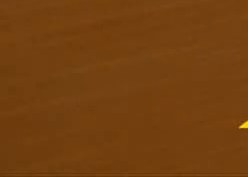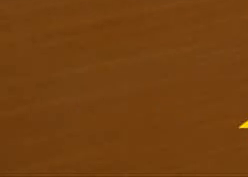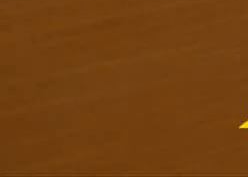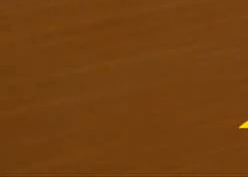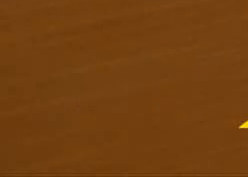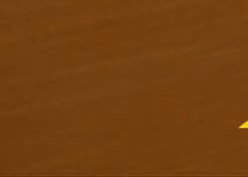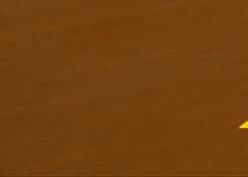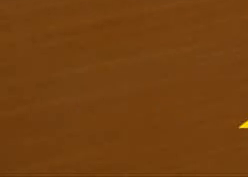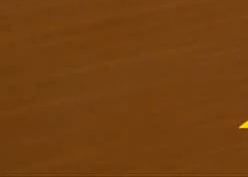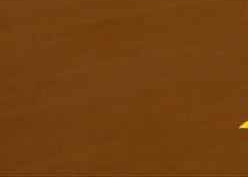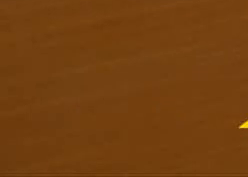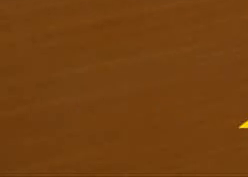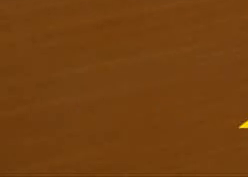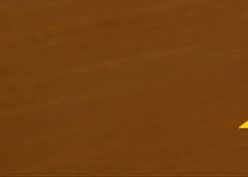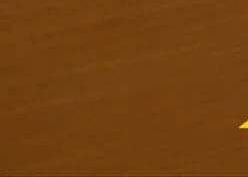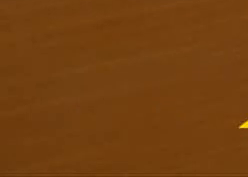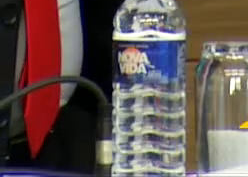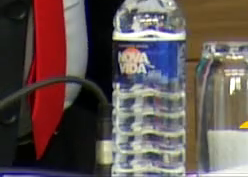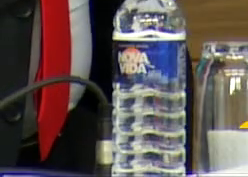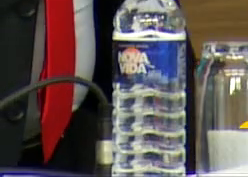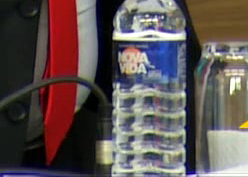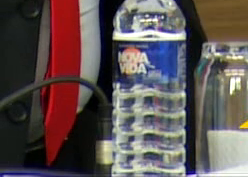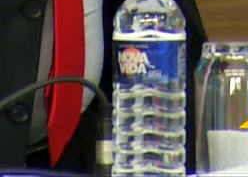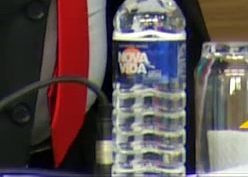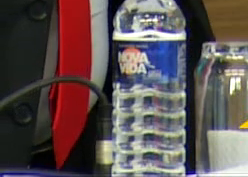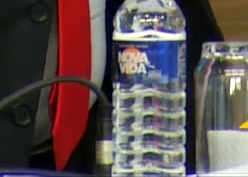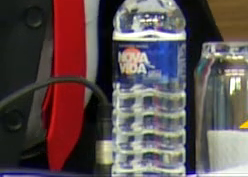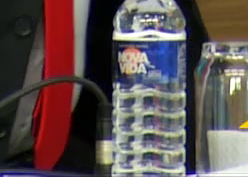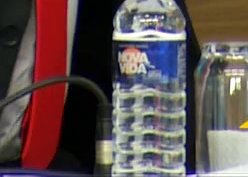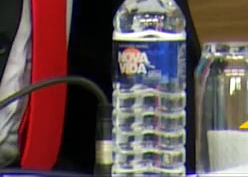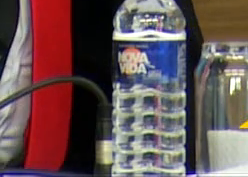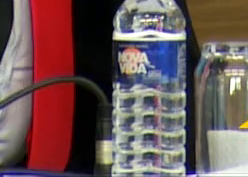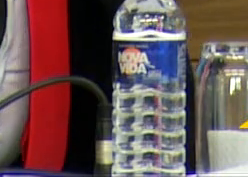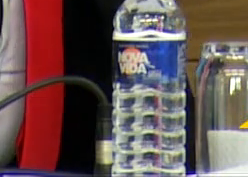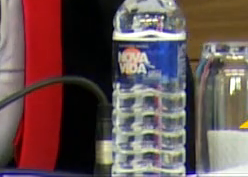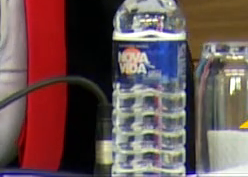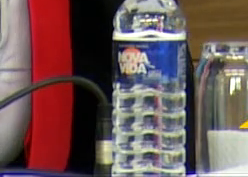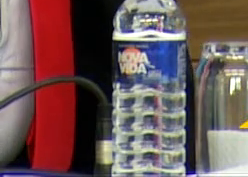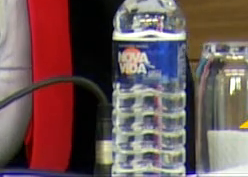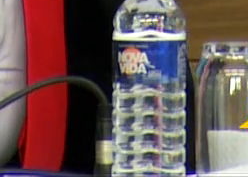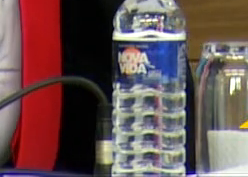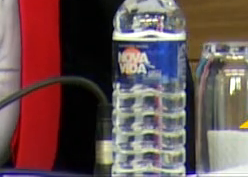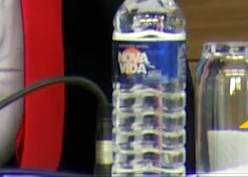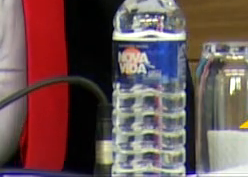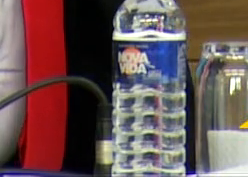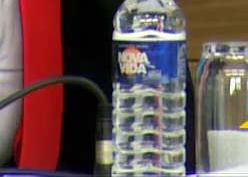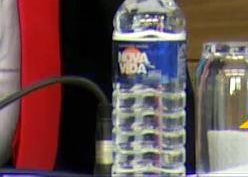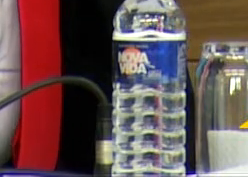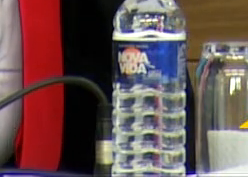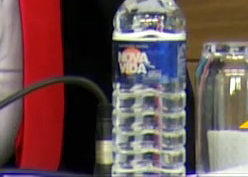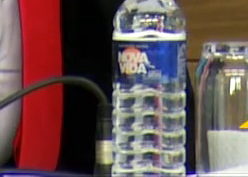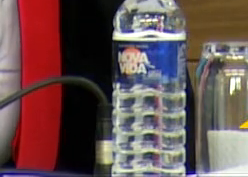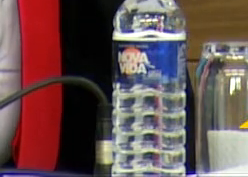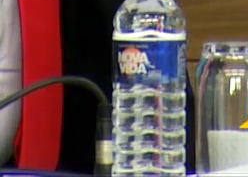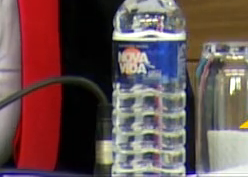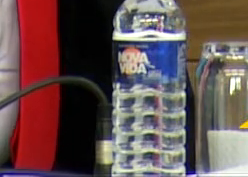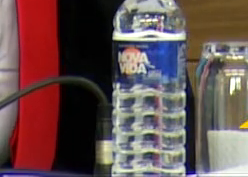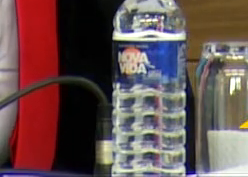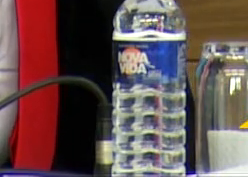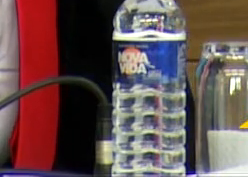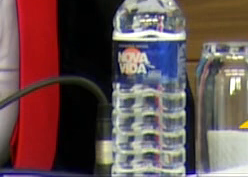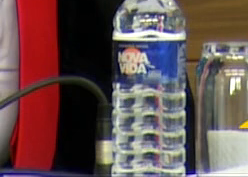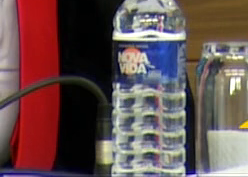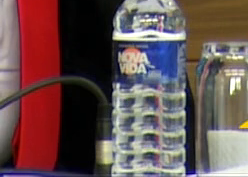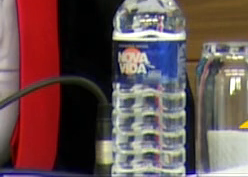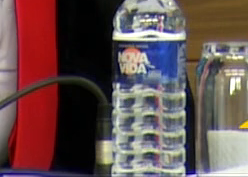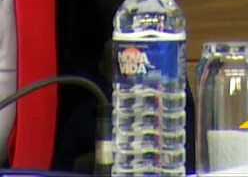Havendo o número regimental, na ordem do dia, 47ª sessão ordinária, realizada no dia 20 de agosto, veto, discussão